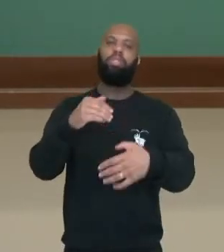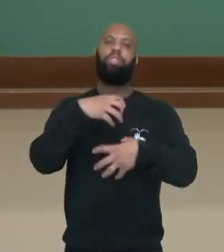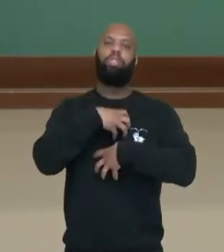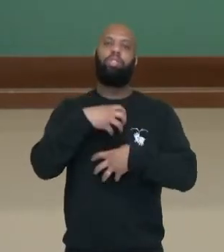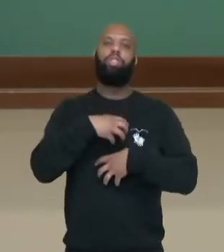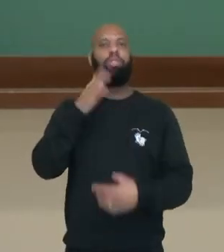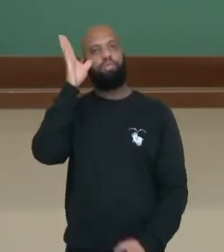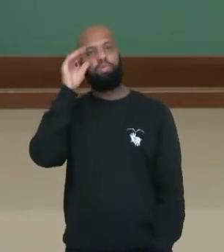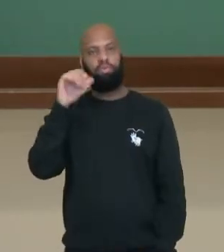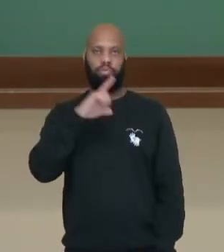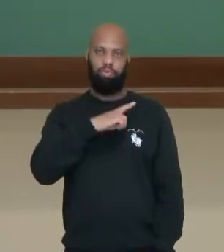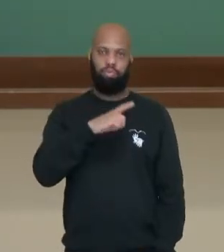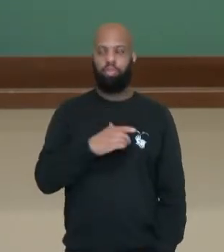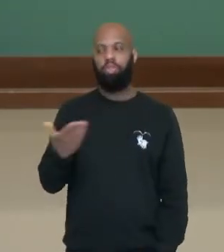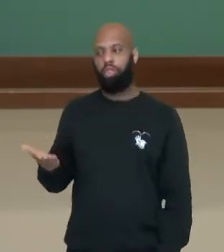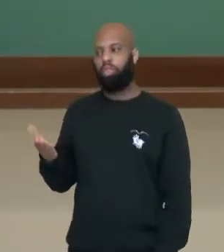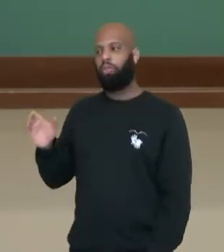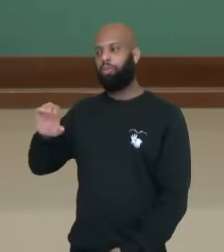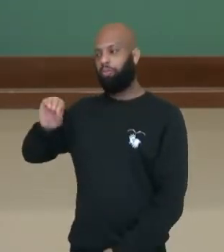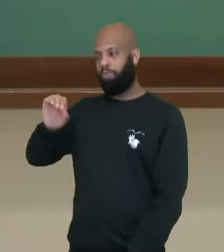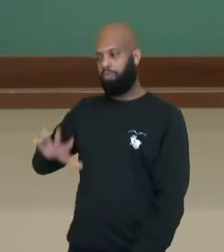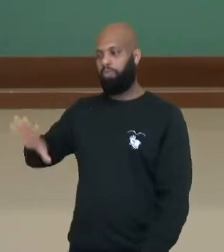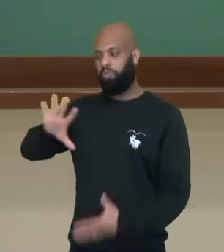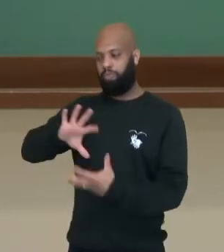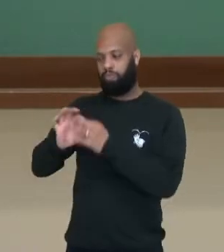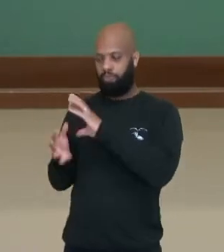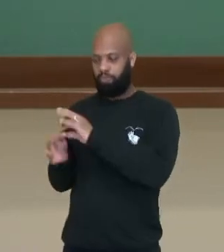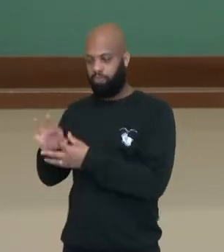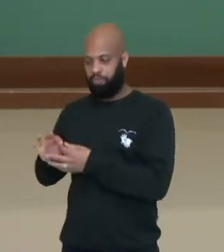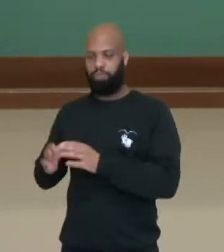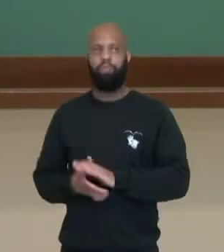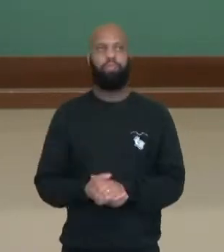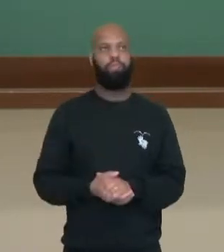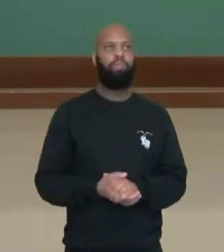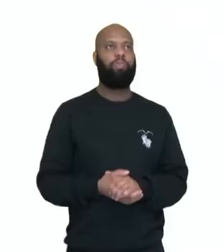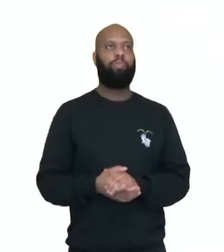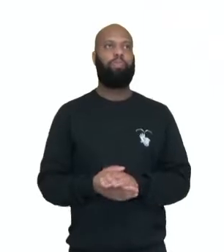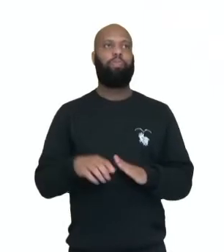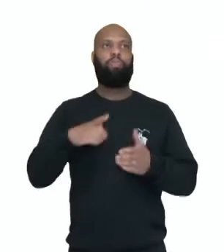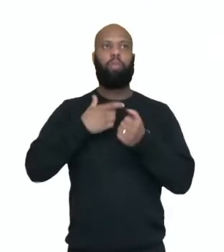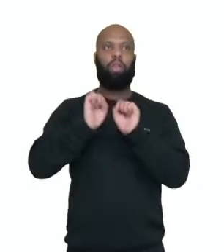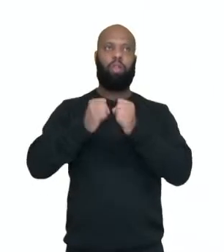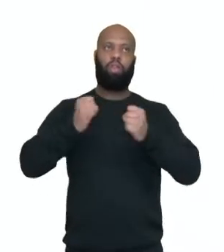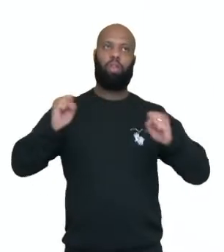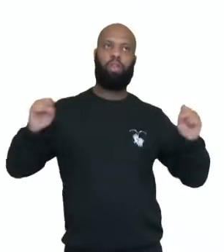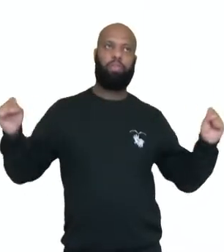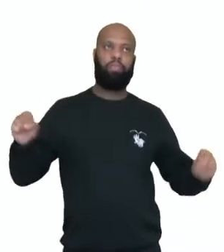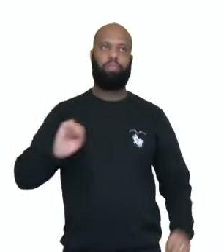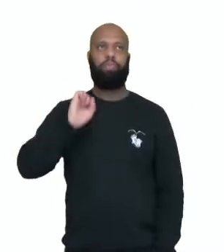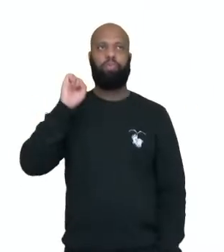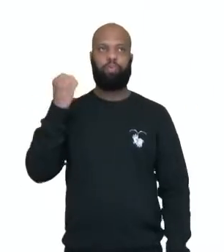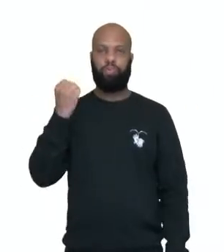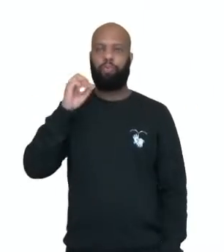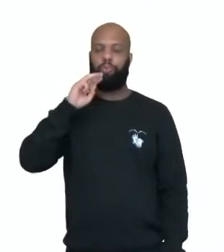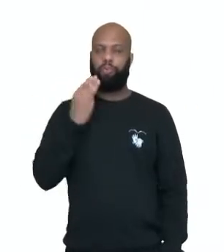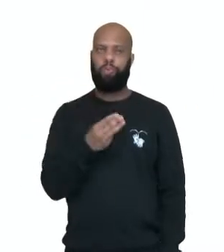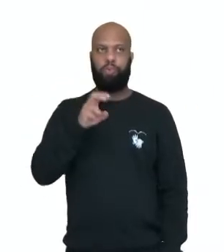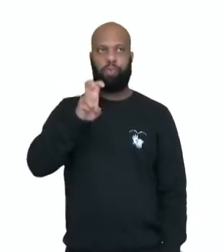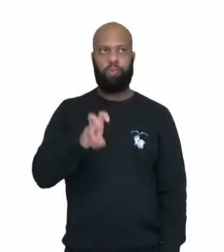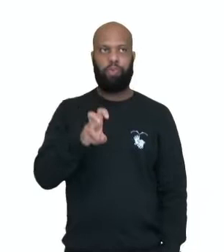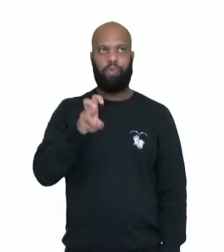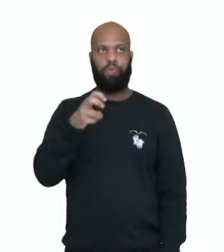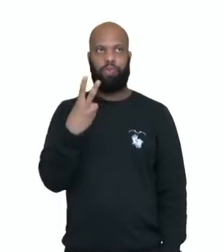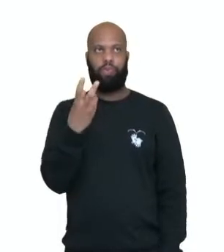bastante curiosa nesse continente. Bem, com extensão territorial de